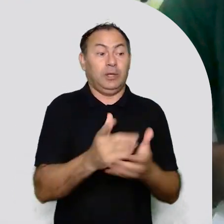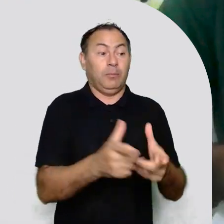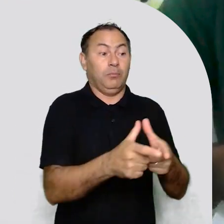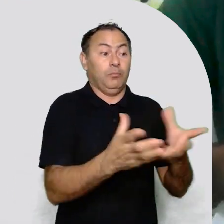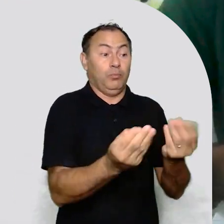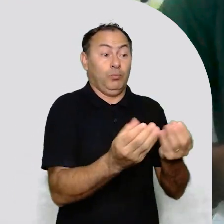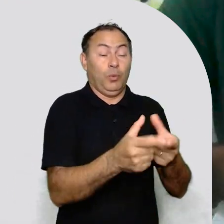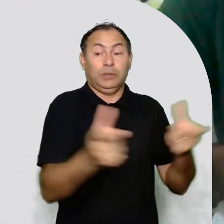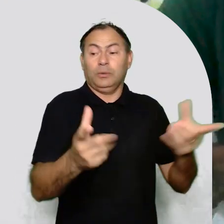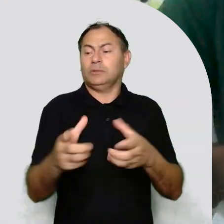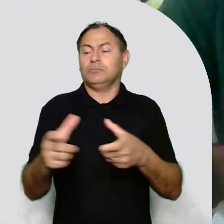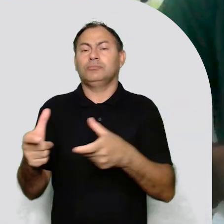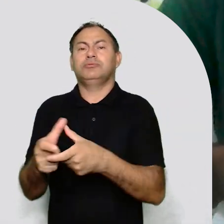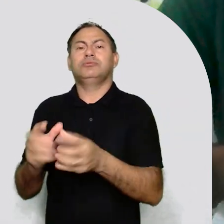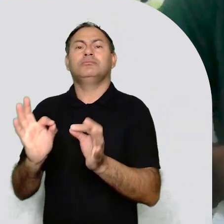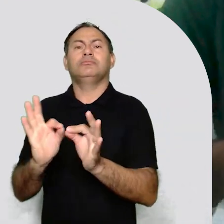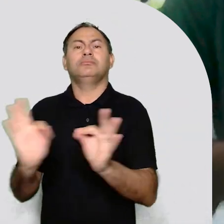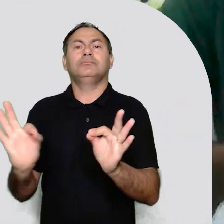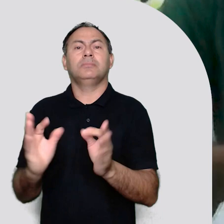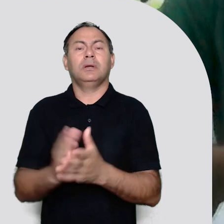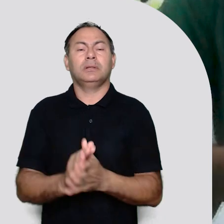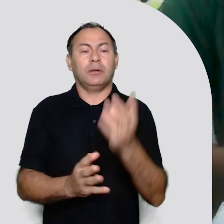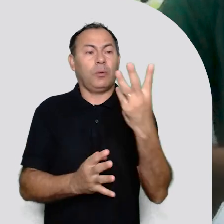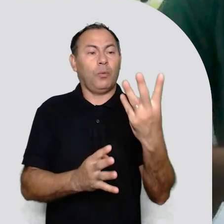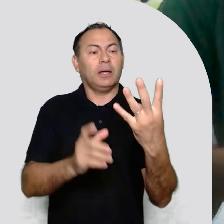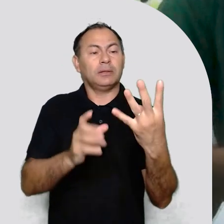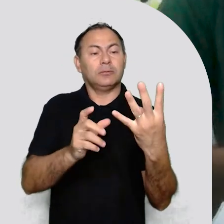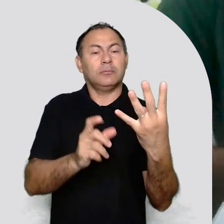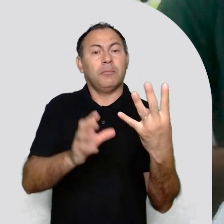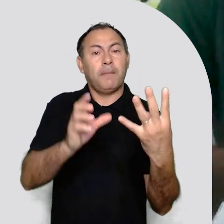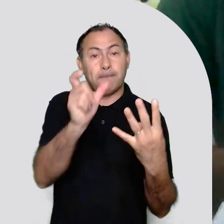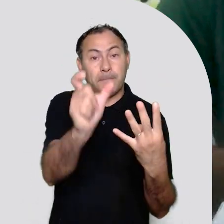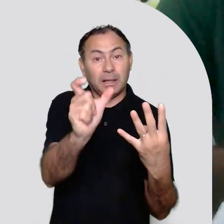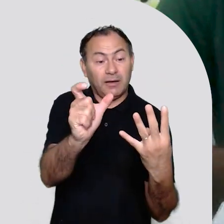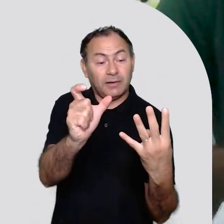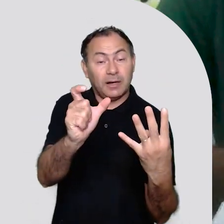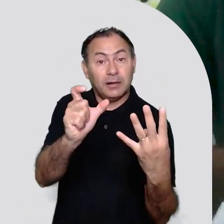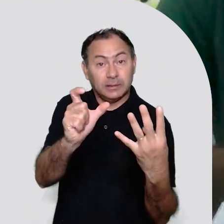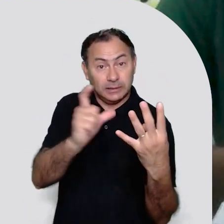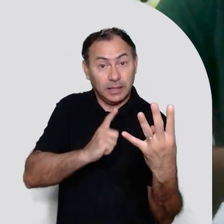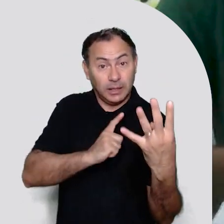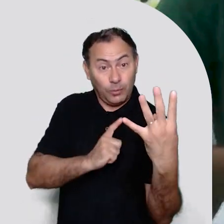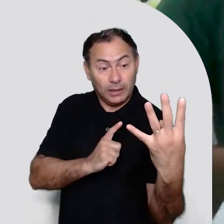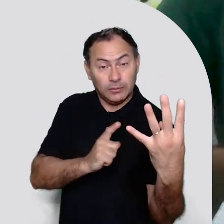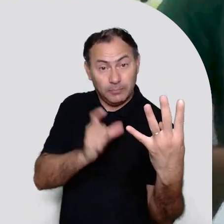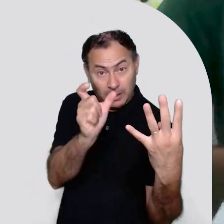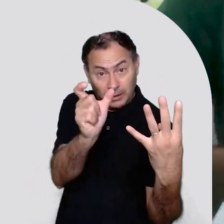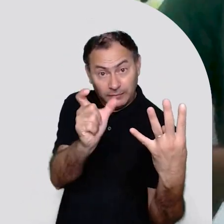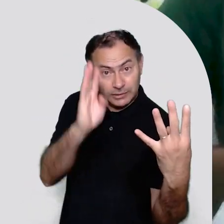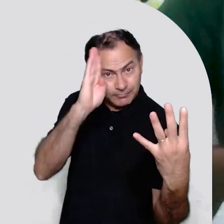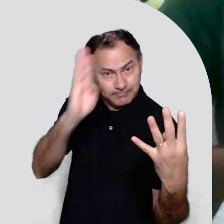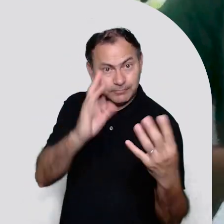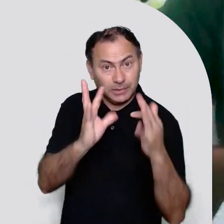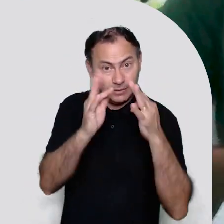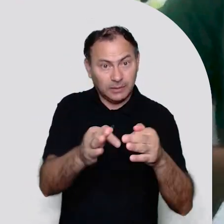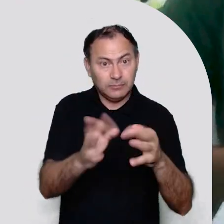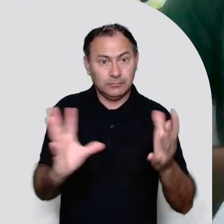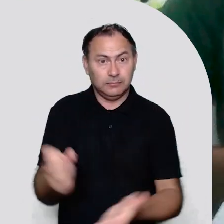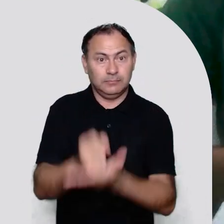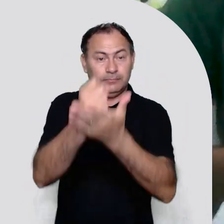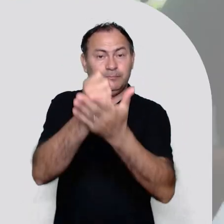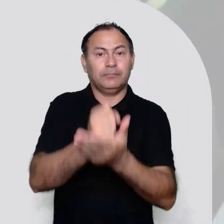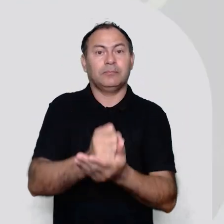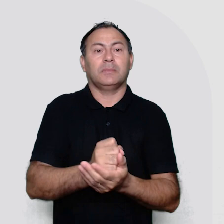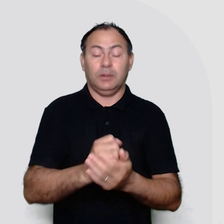tá? Então, tem 4 palavras-chave no final que a gente usa aqui para fazer esse